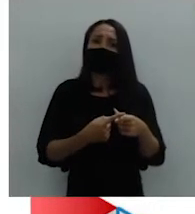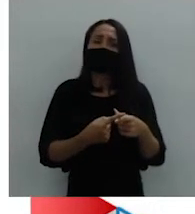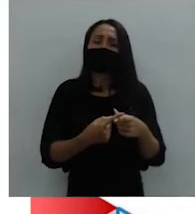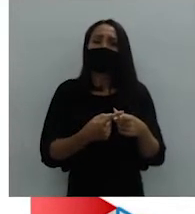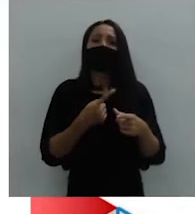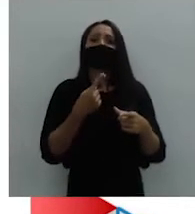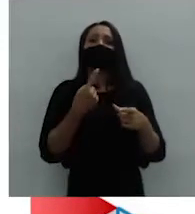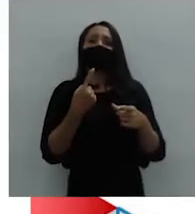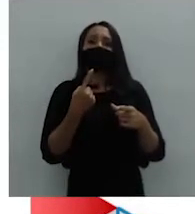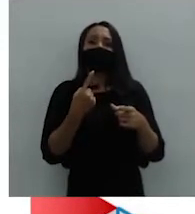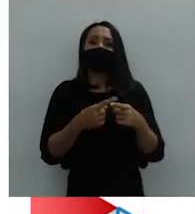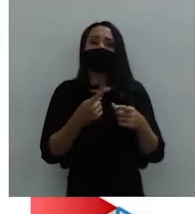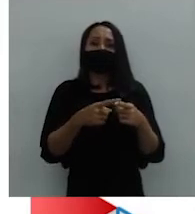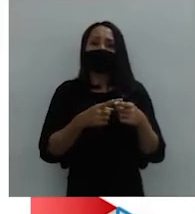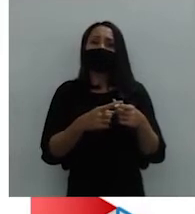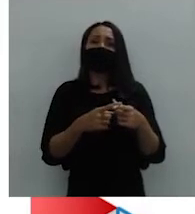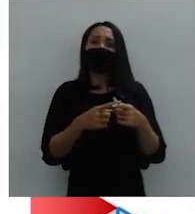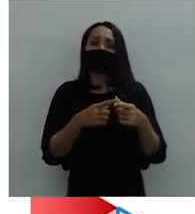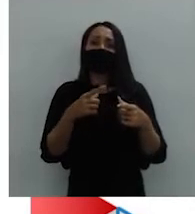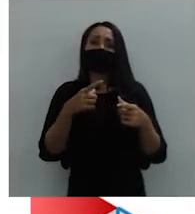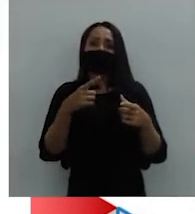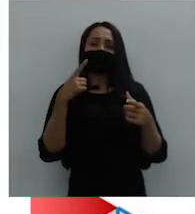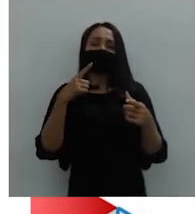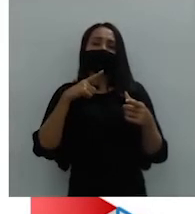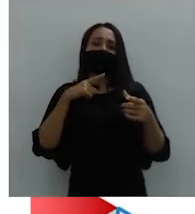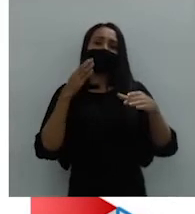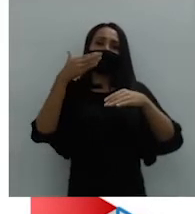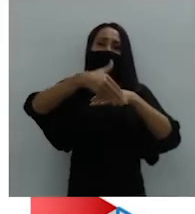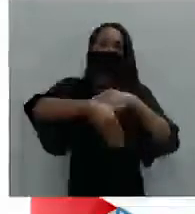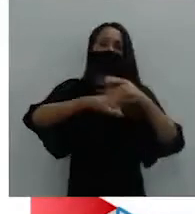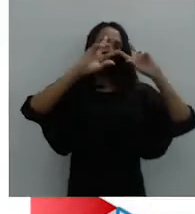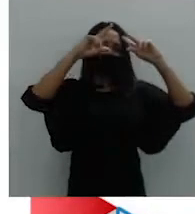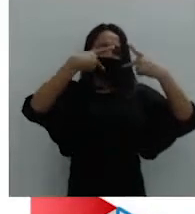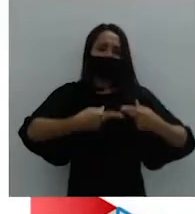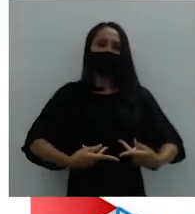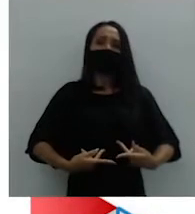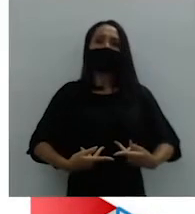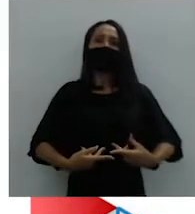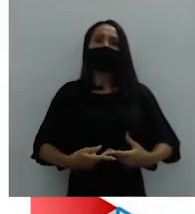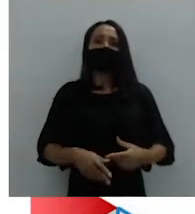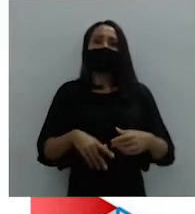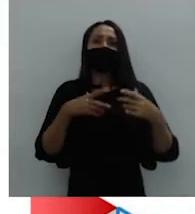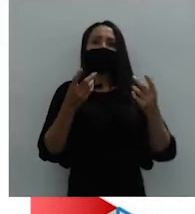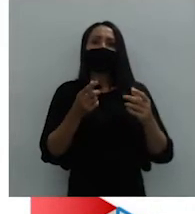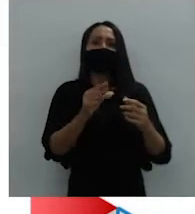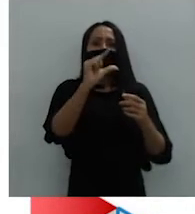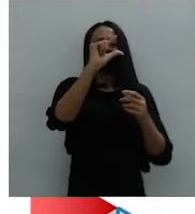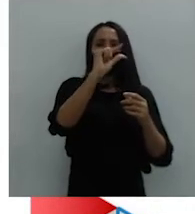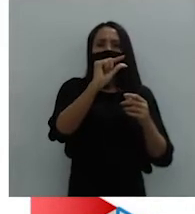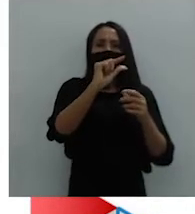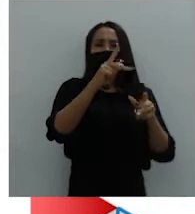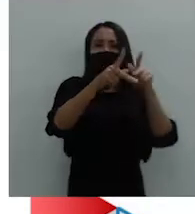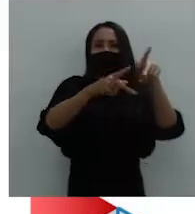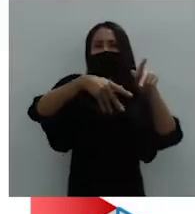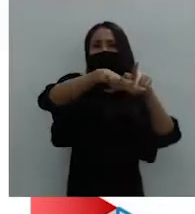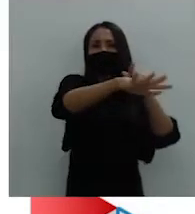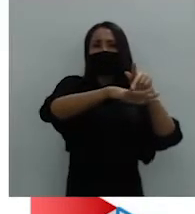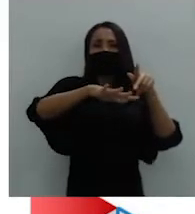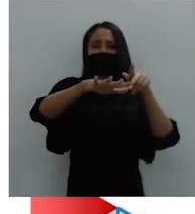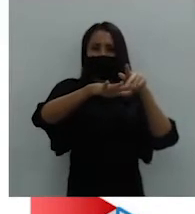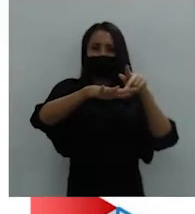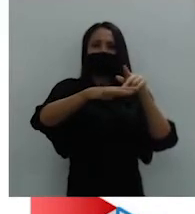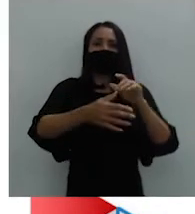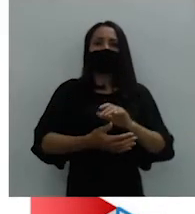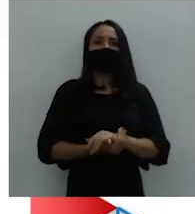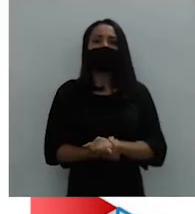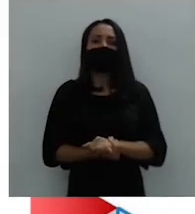seja, através da intervenção humana. É como se ela fosse pouco habitada. O homem ele mexeu pouco naquele